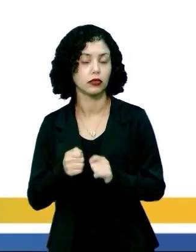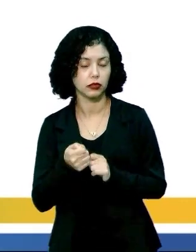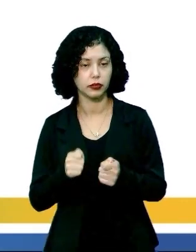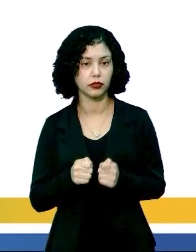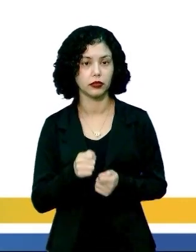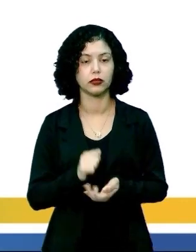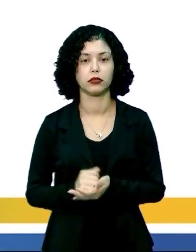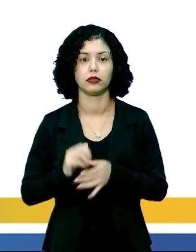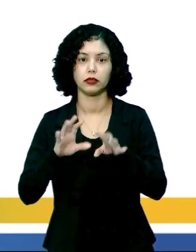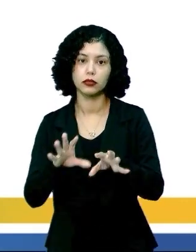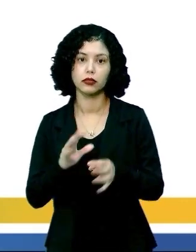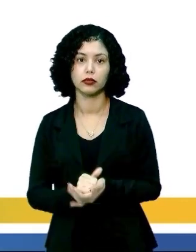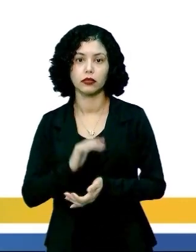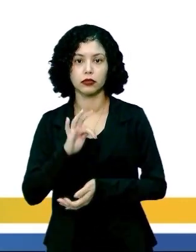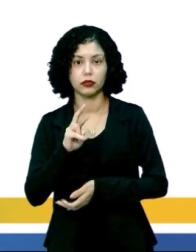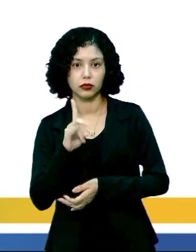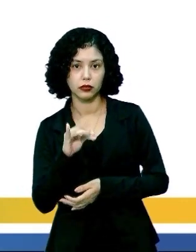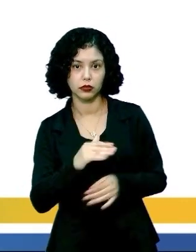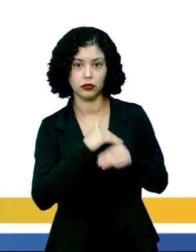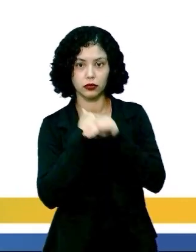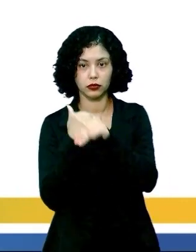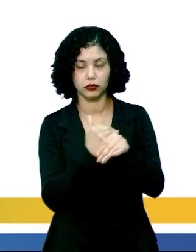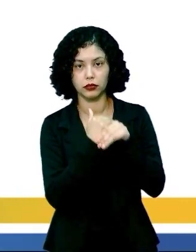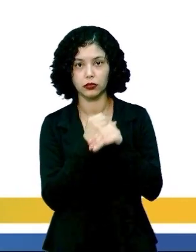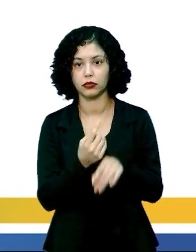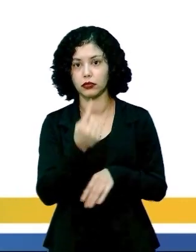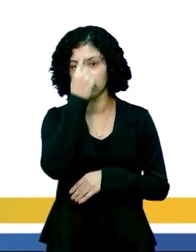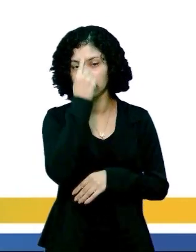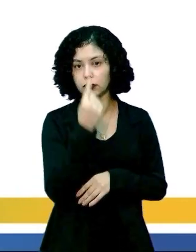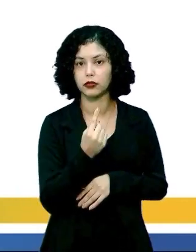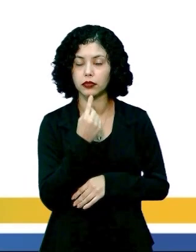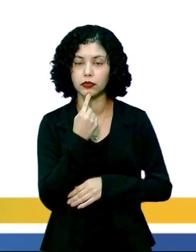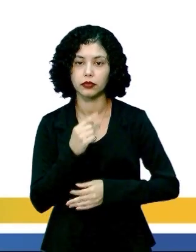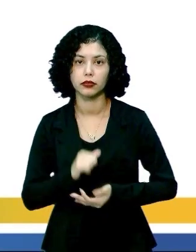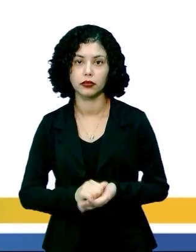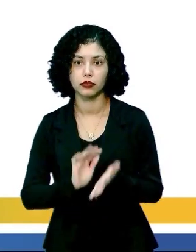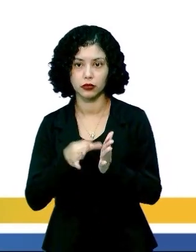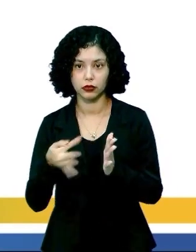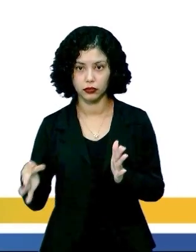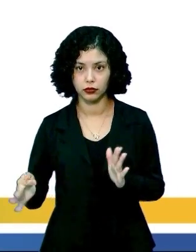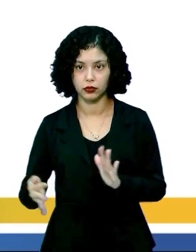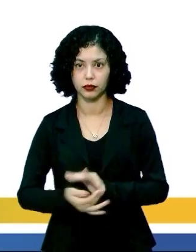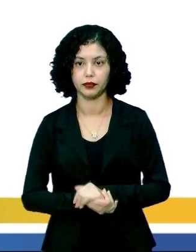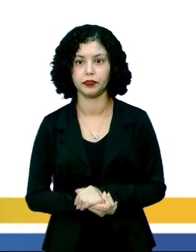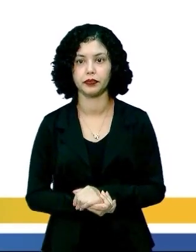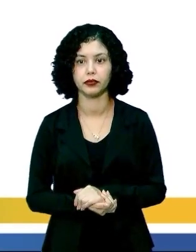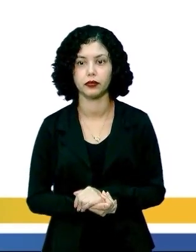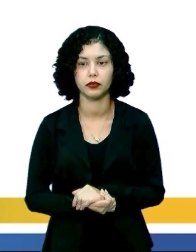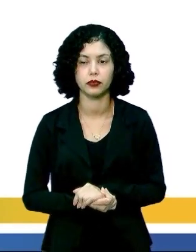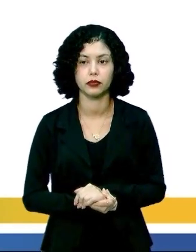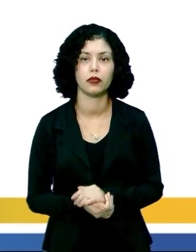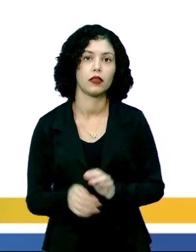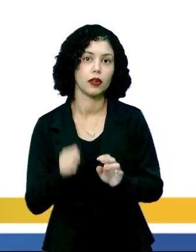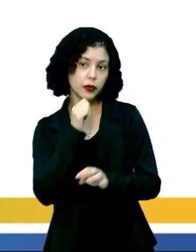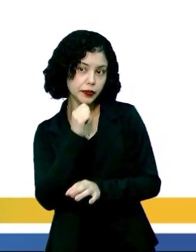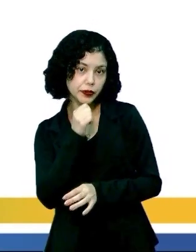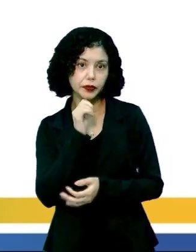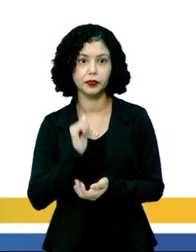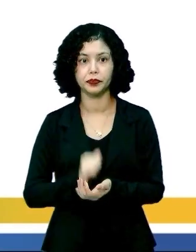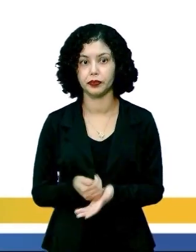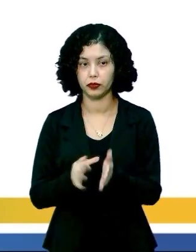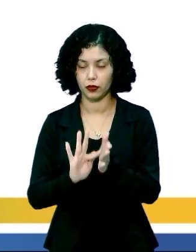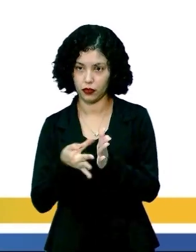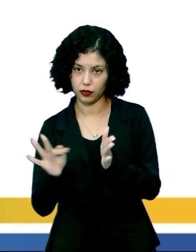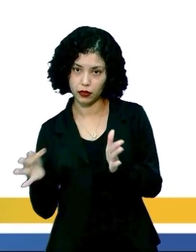domínio. Sendo assim, o contradomínio é igual à imagem da função. Além